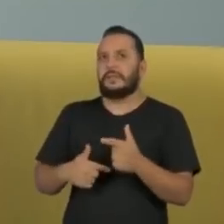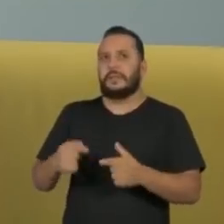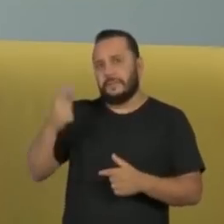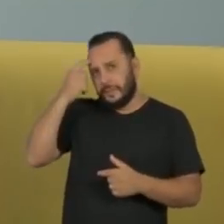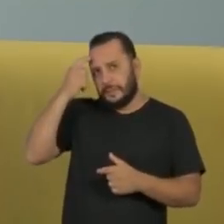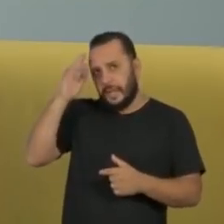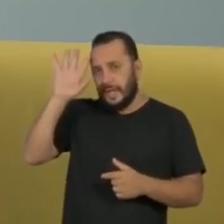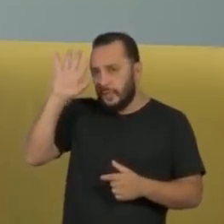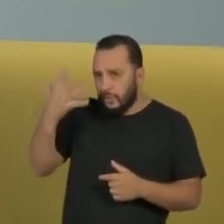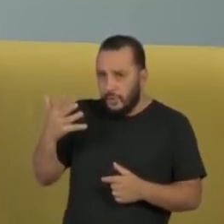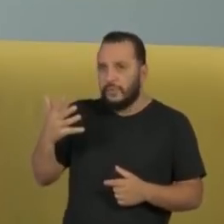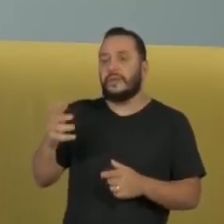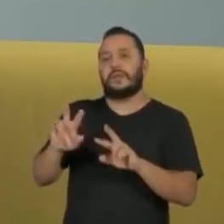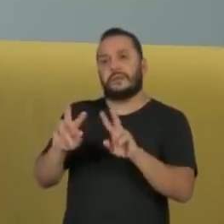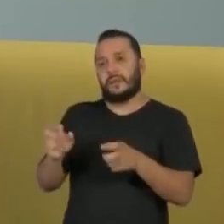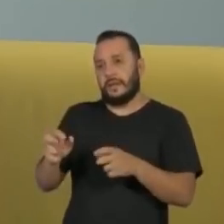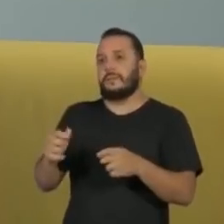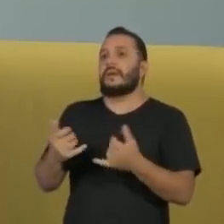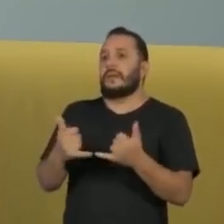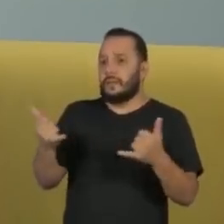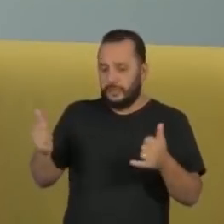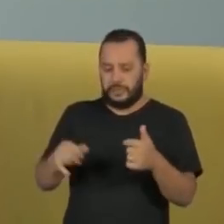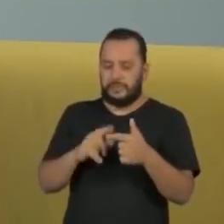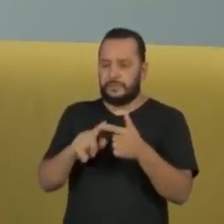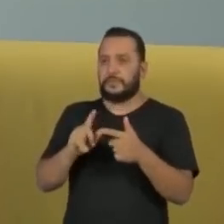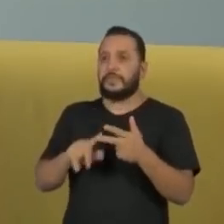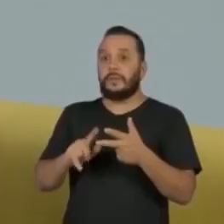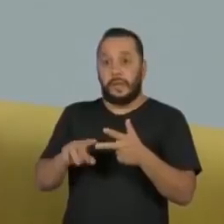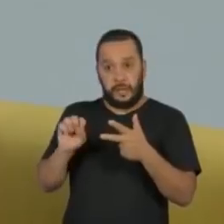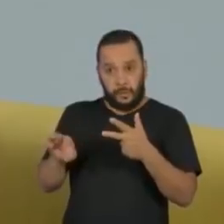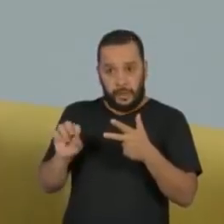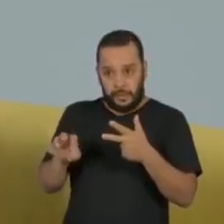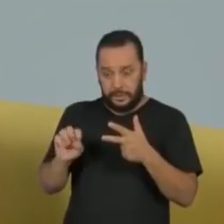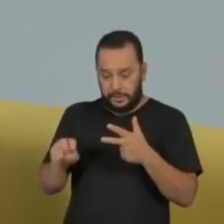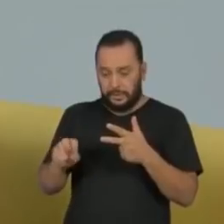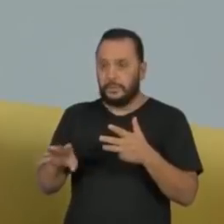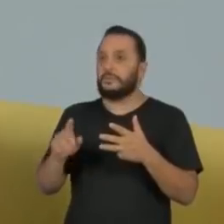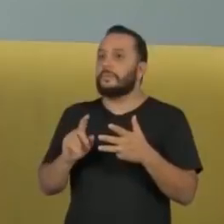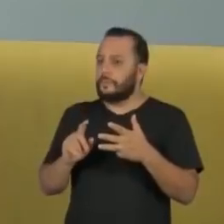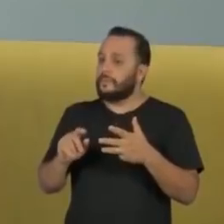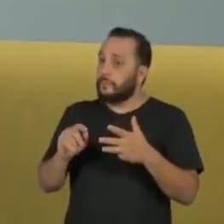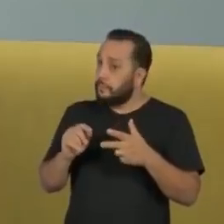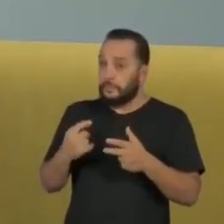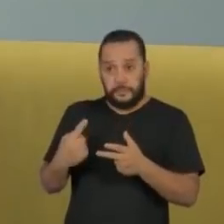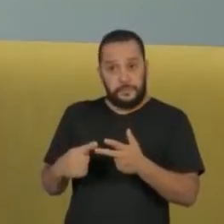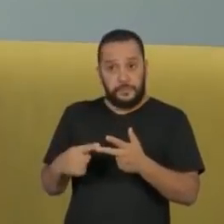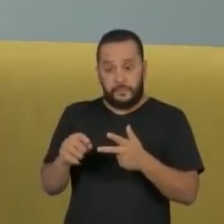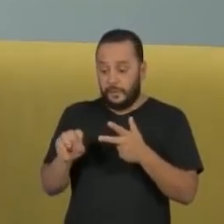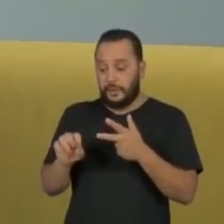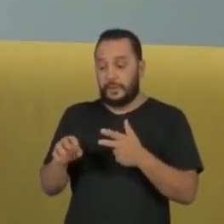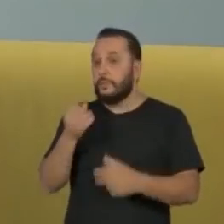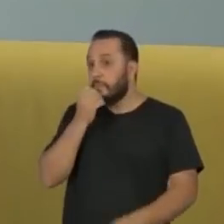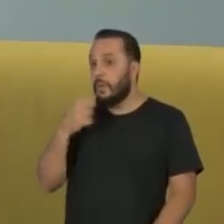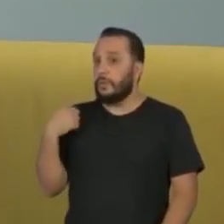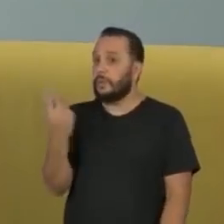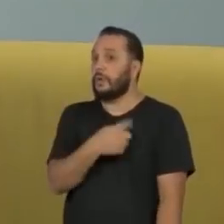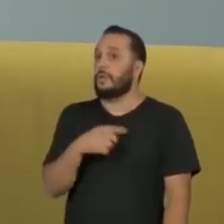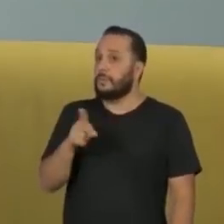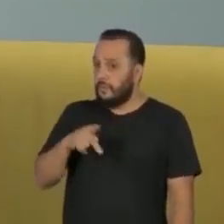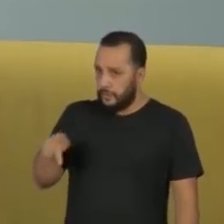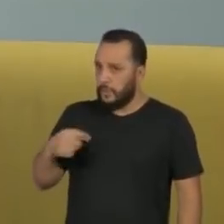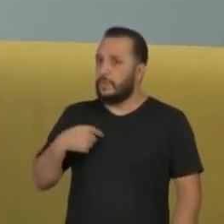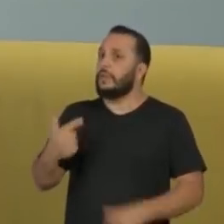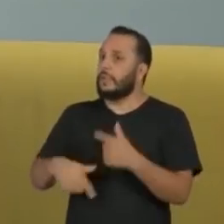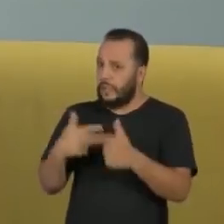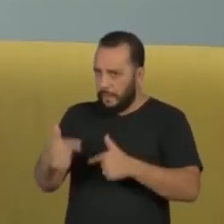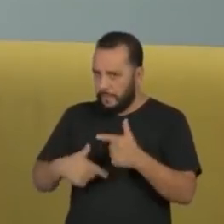resolver todas as questões de energia? Então, ética, energia, educação. E isso é muito bom que para nós, professores, né, então o nosso